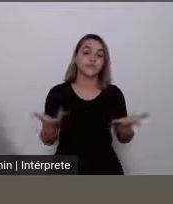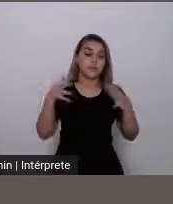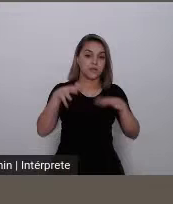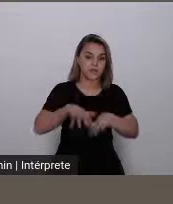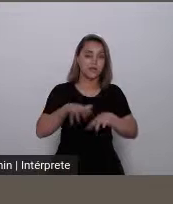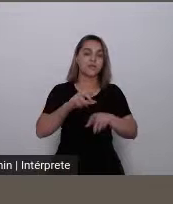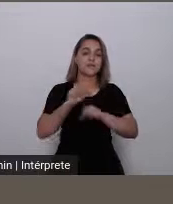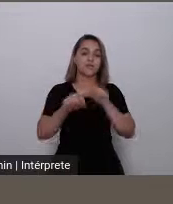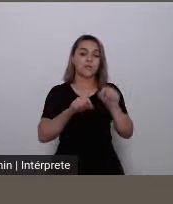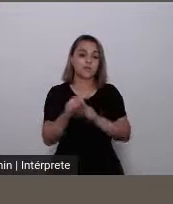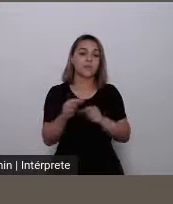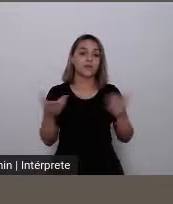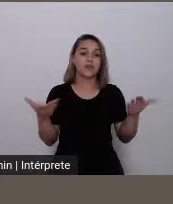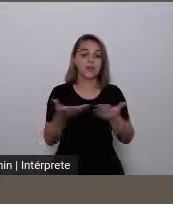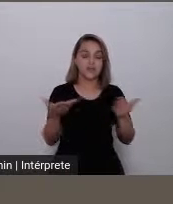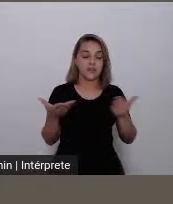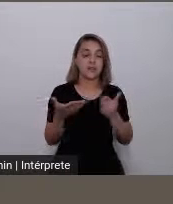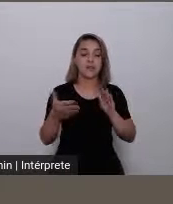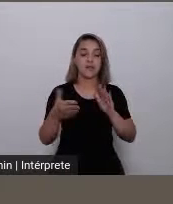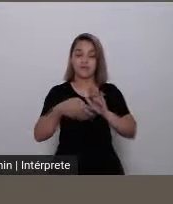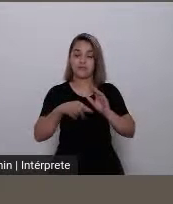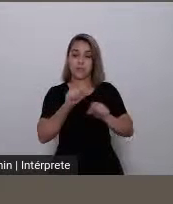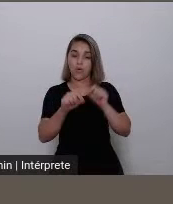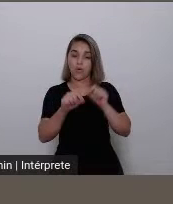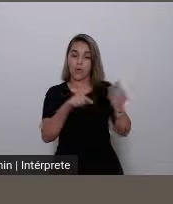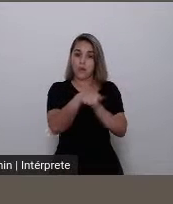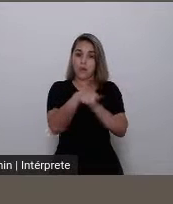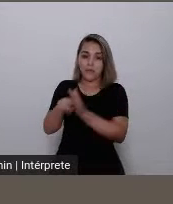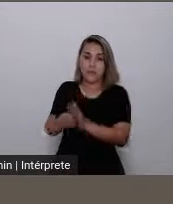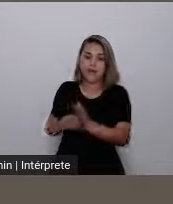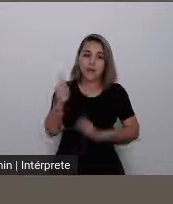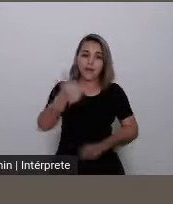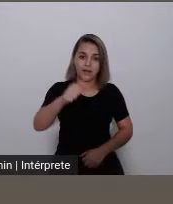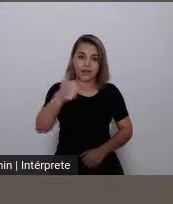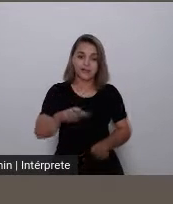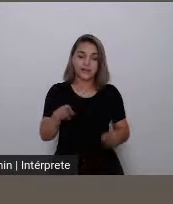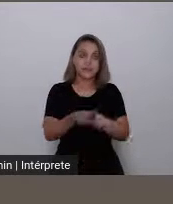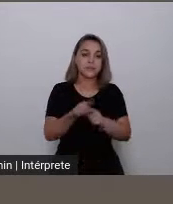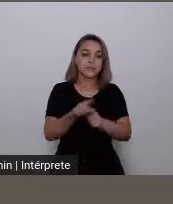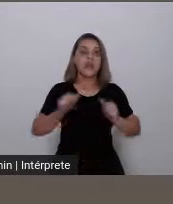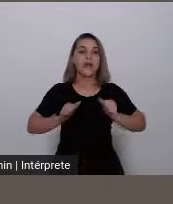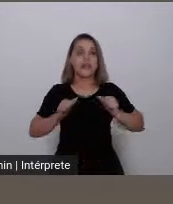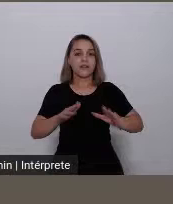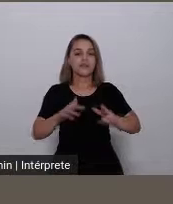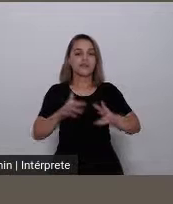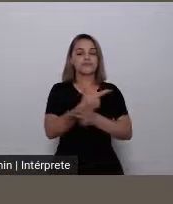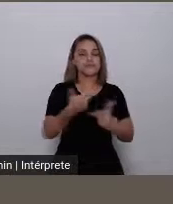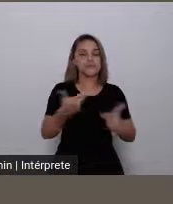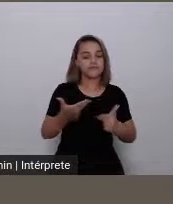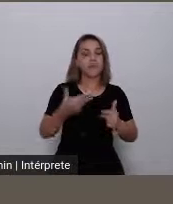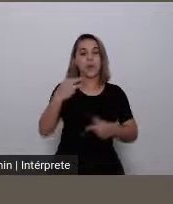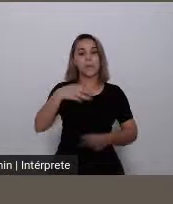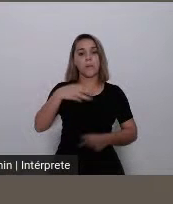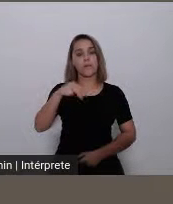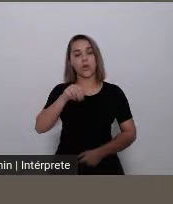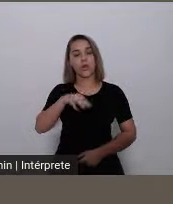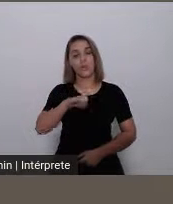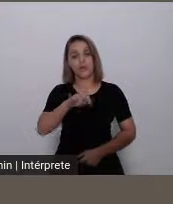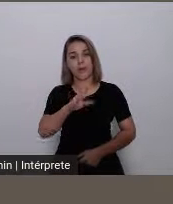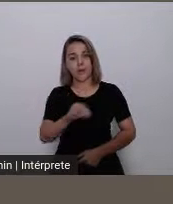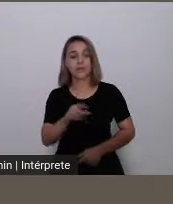acabamos por sermos pautados pelo objeto de análise, ação esperada, digamos, de todo o monumento. Tal